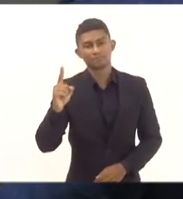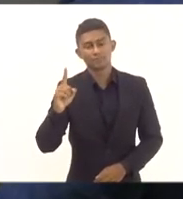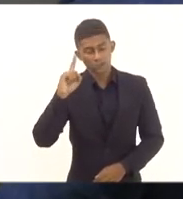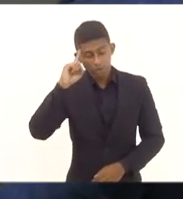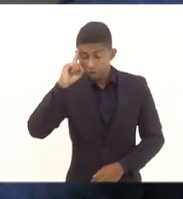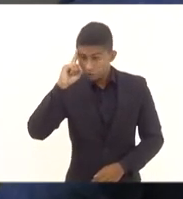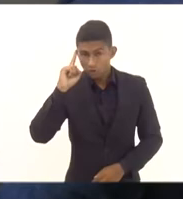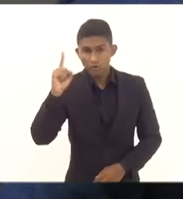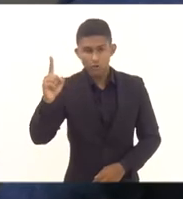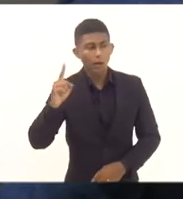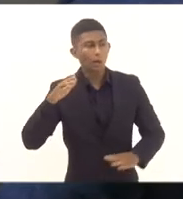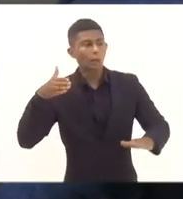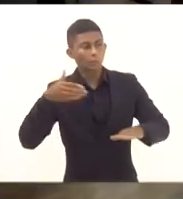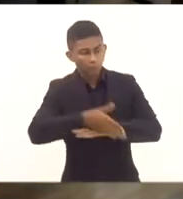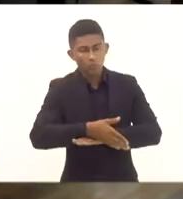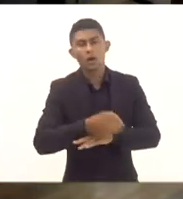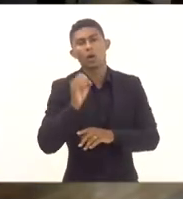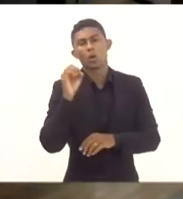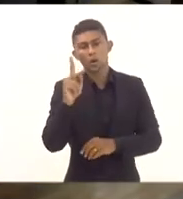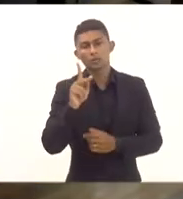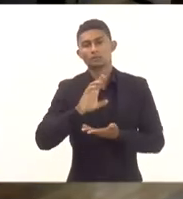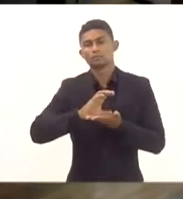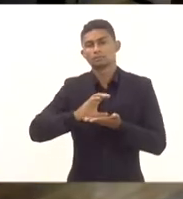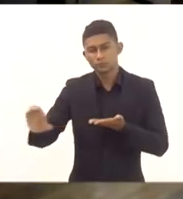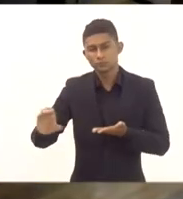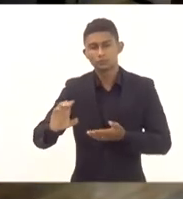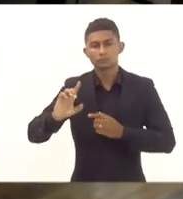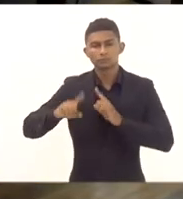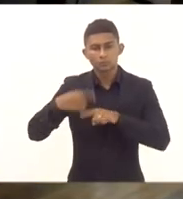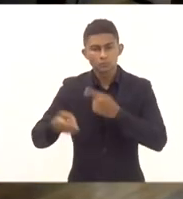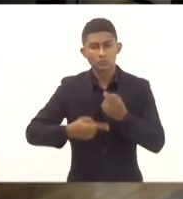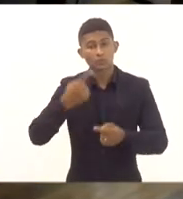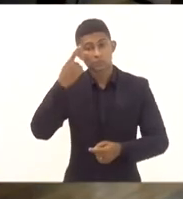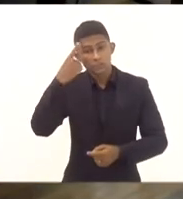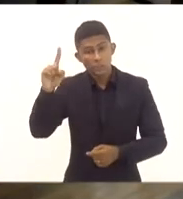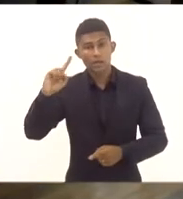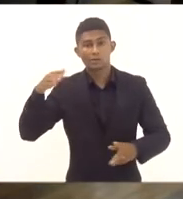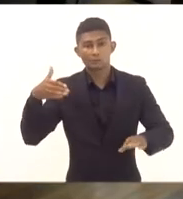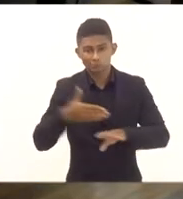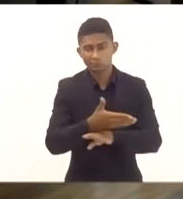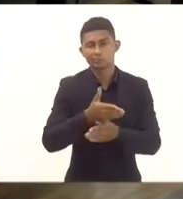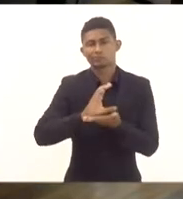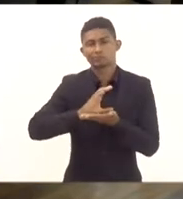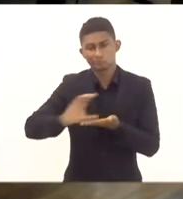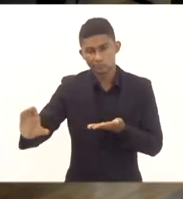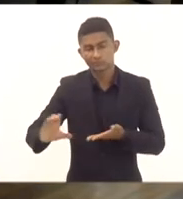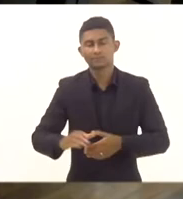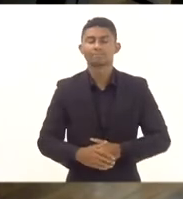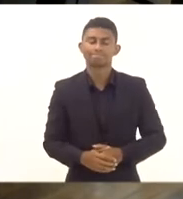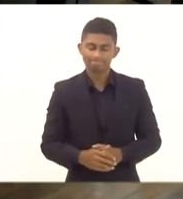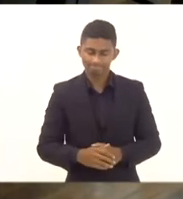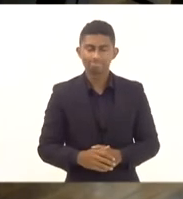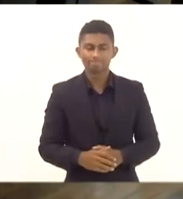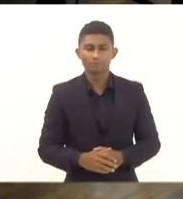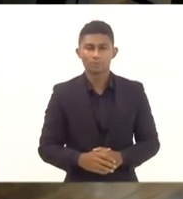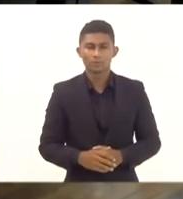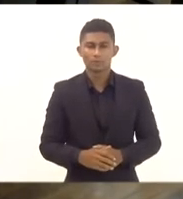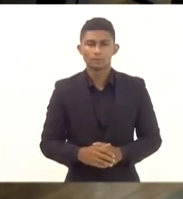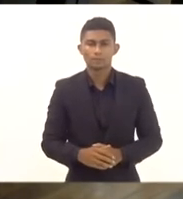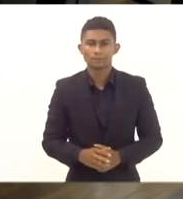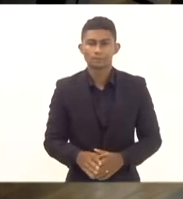isonômico naquele momento até um pouco bom operacionalmente mais viável para naquela naquele momento